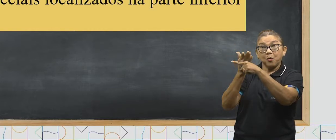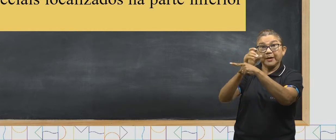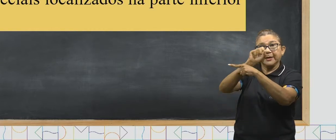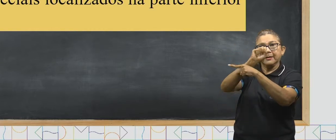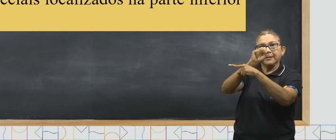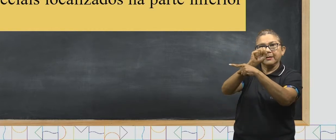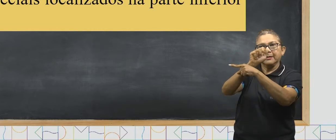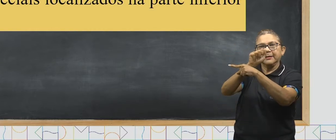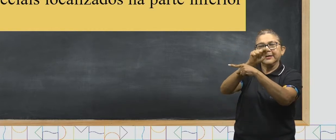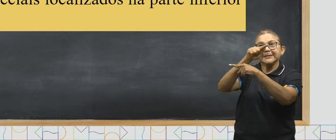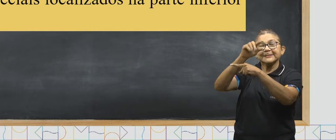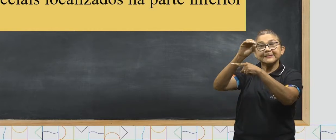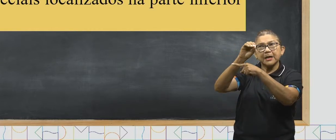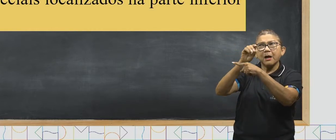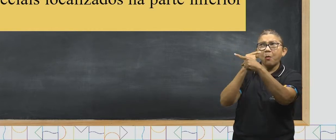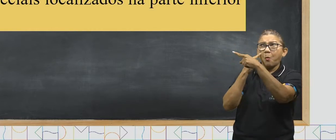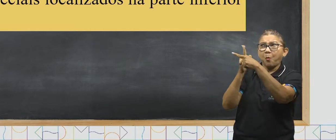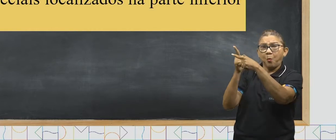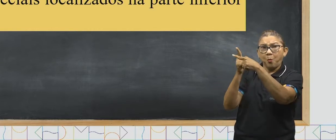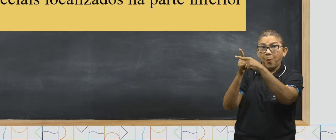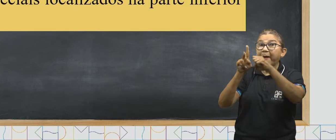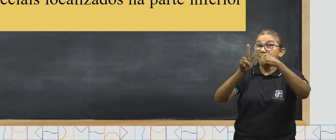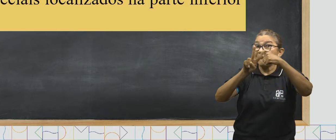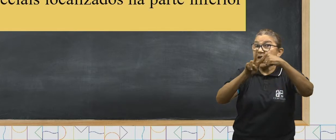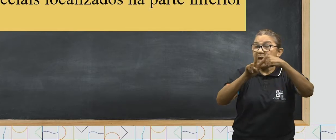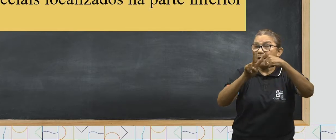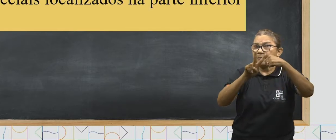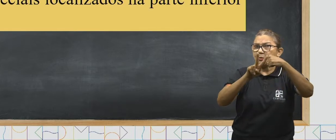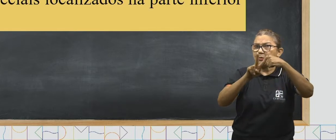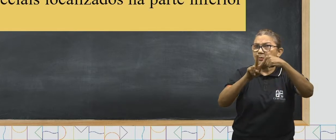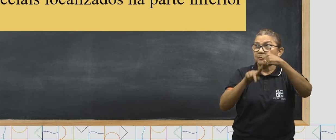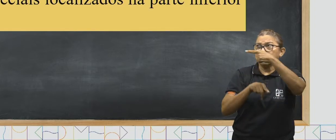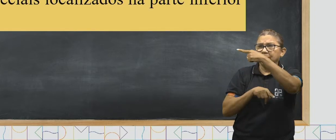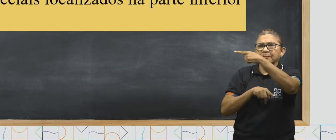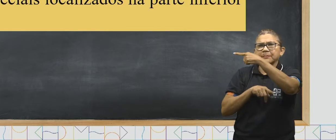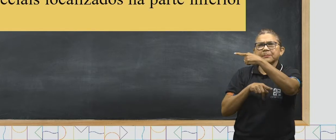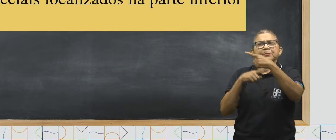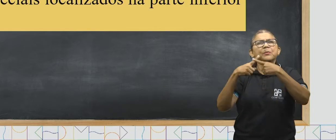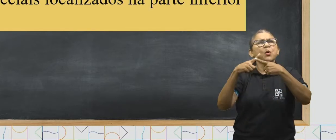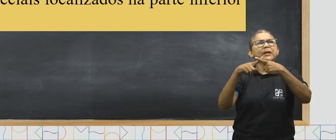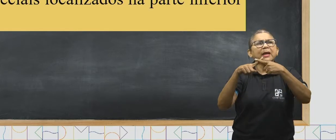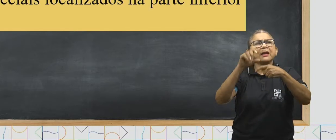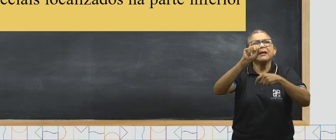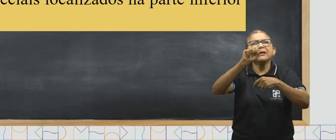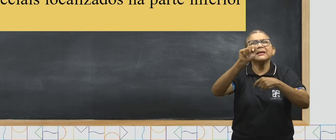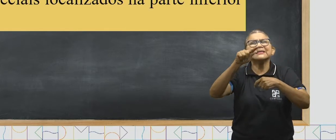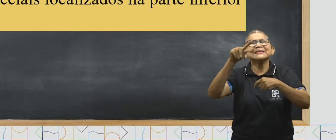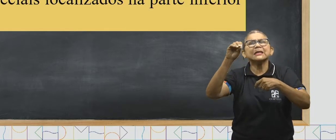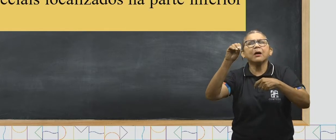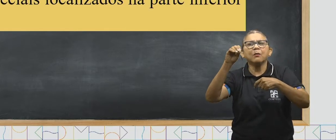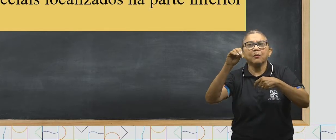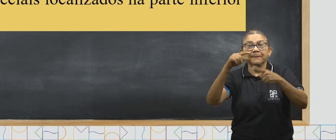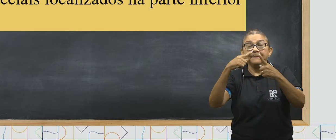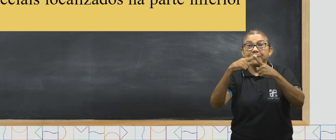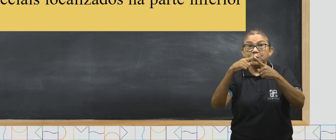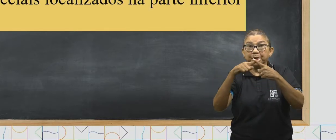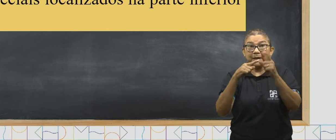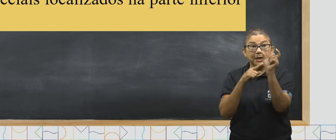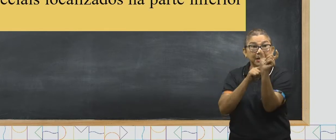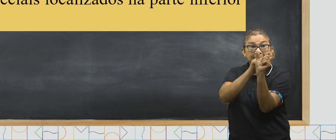que indica que esse verbo deve ficar no plural? O sujeito da frase,